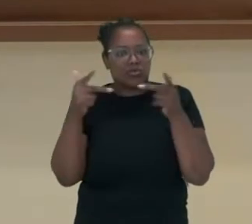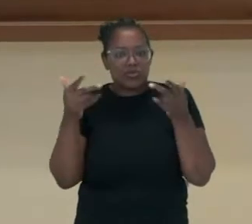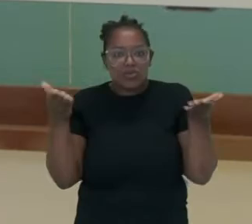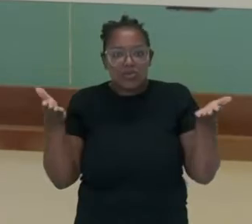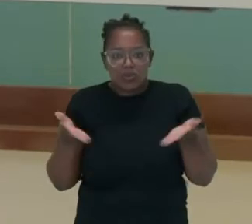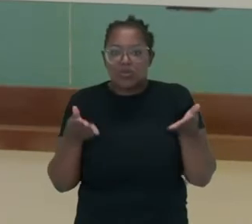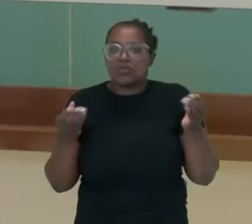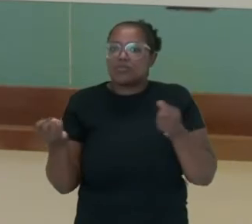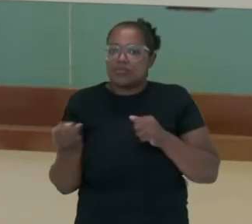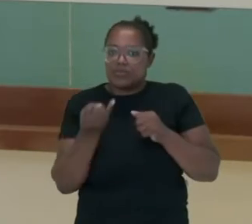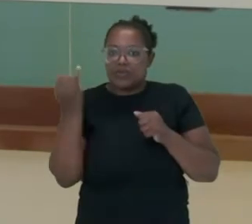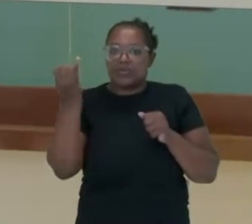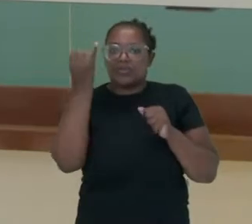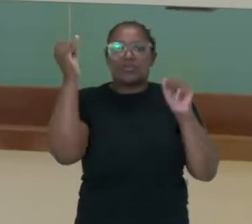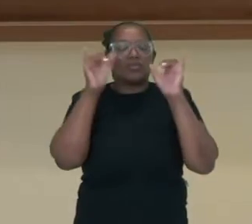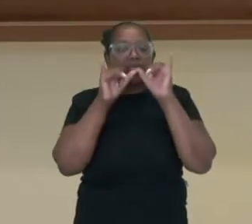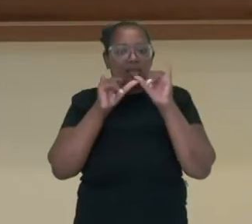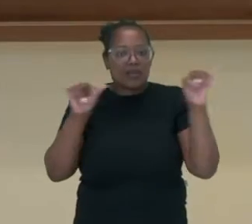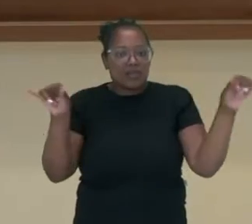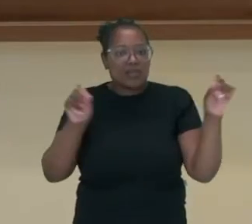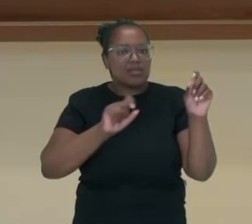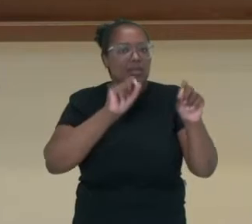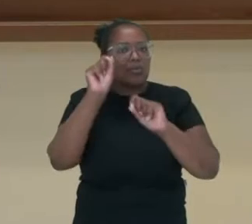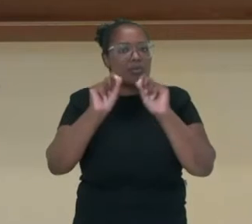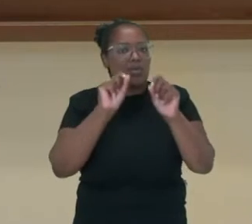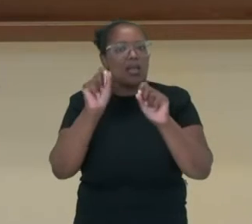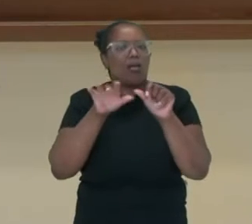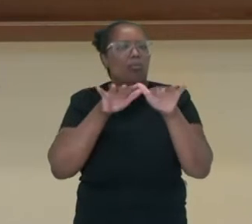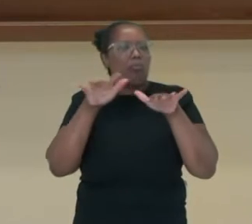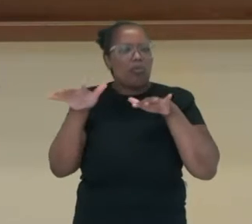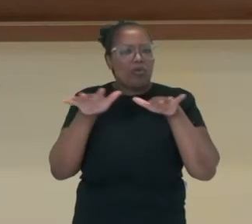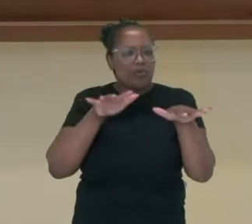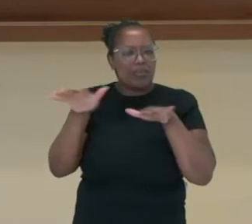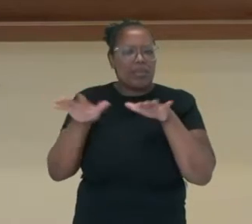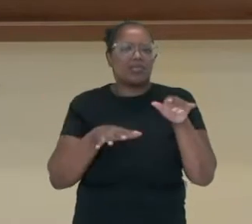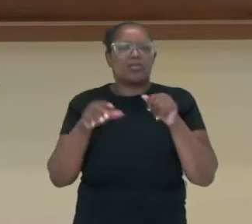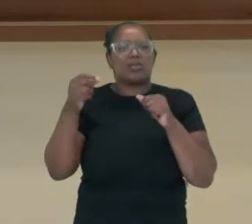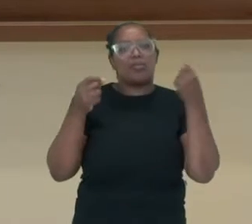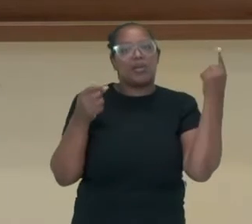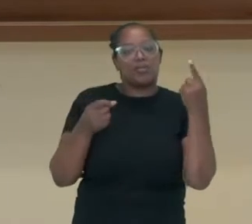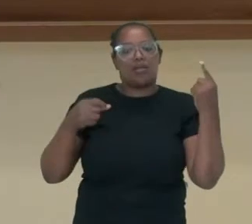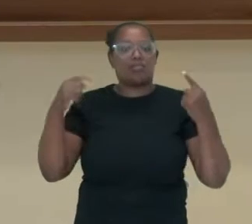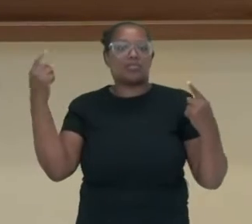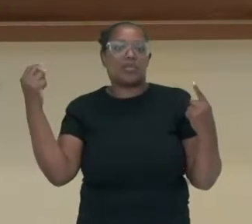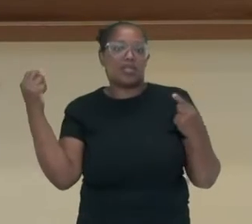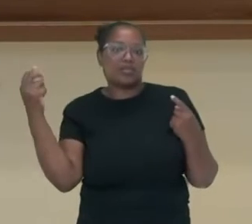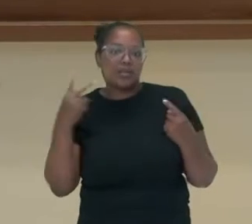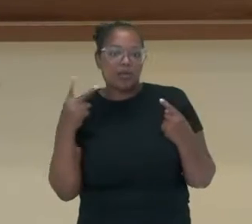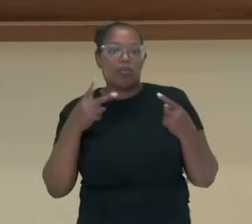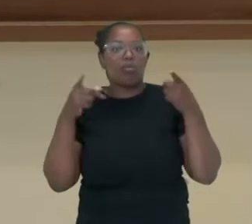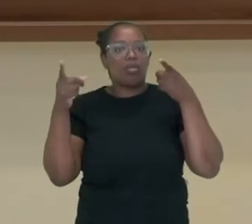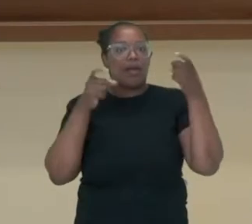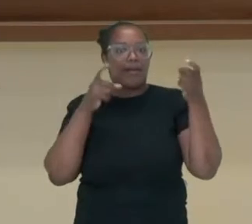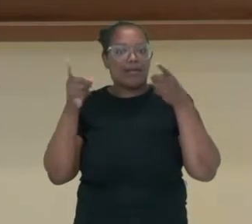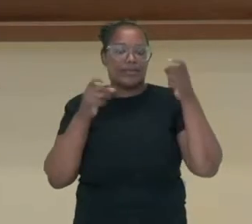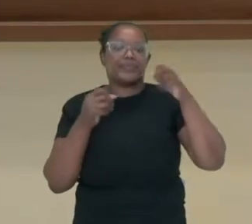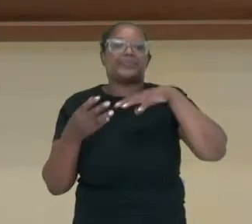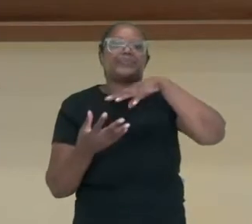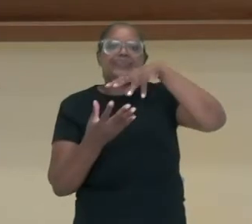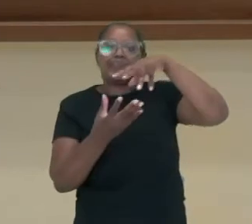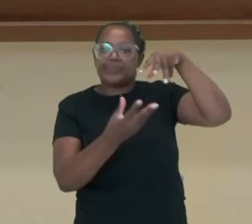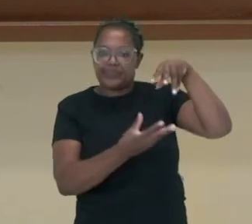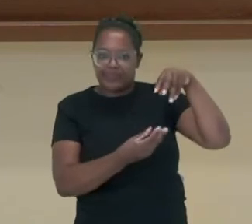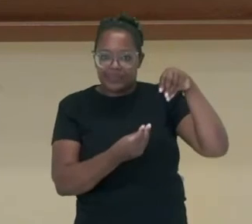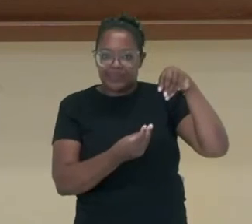importante salientar o destaque do movimento Primeira e Segunda Guerra Mundial. Durante a Primeira e a Segunda